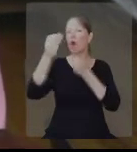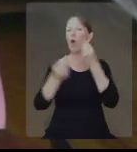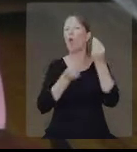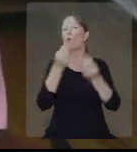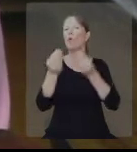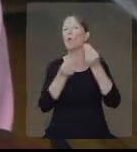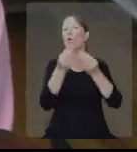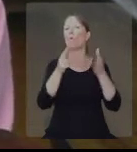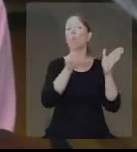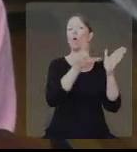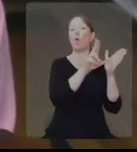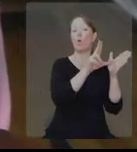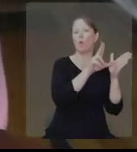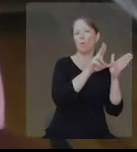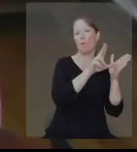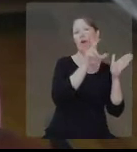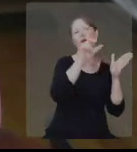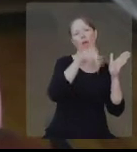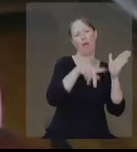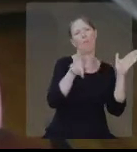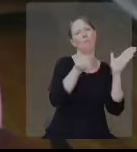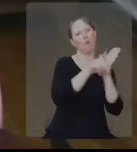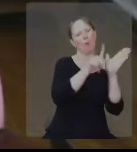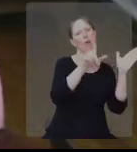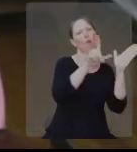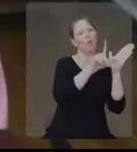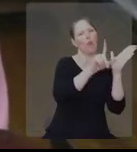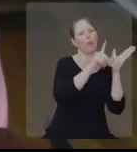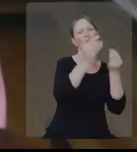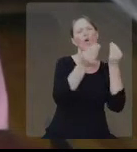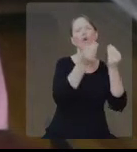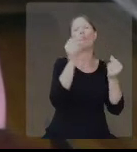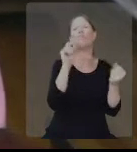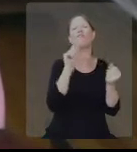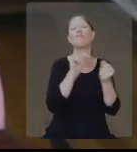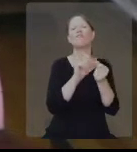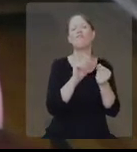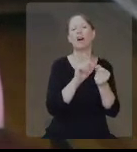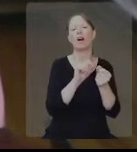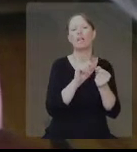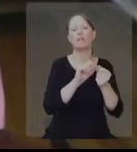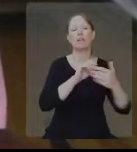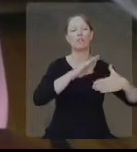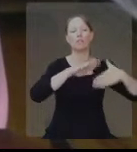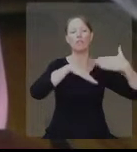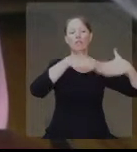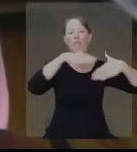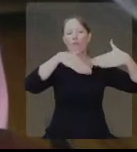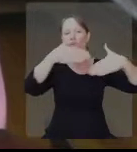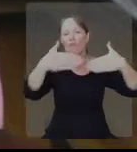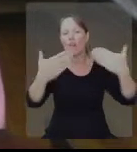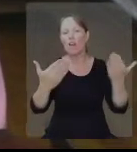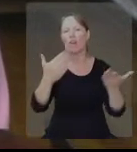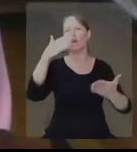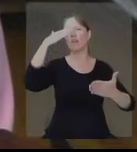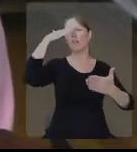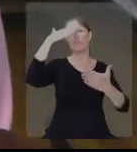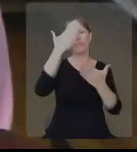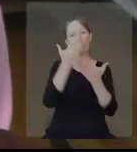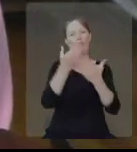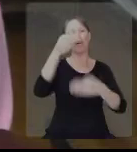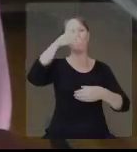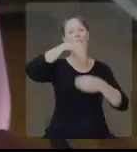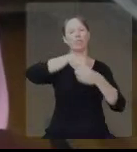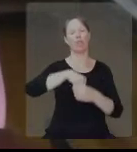universitário? Como a UBRA é uma instituição confessional, como que vocês desenvolvem a confessionalidade e a